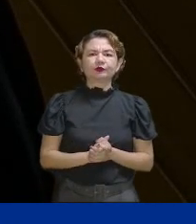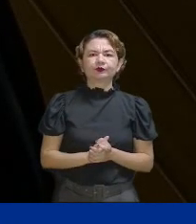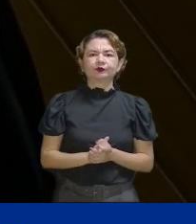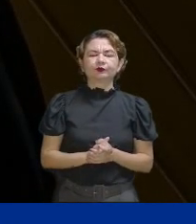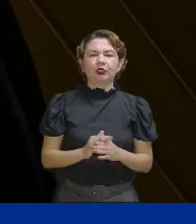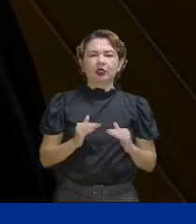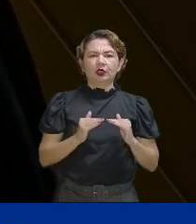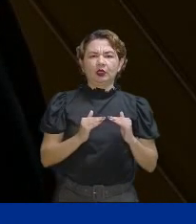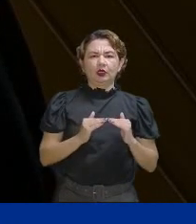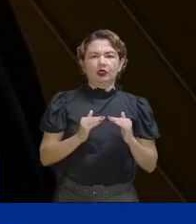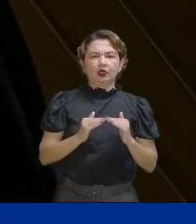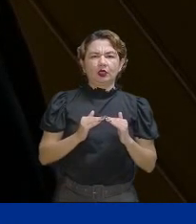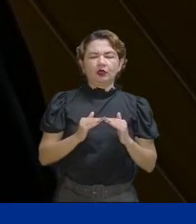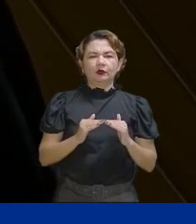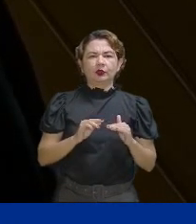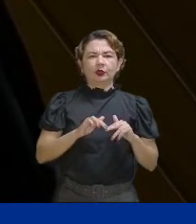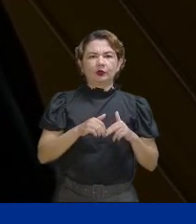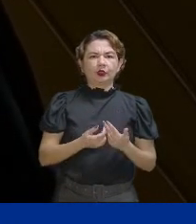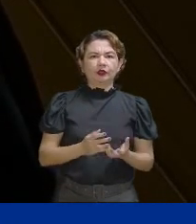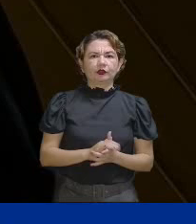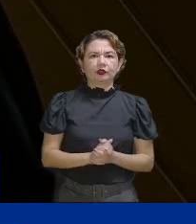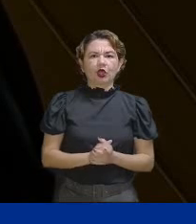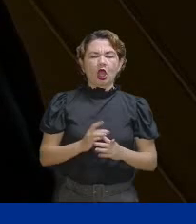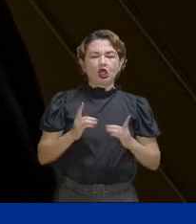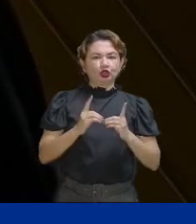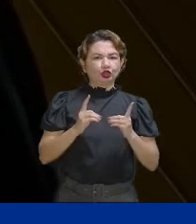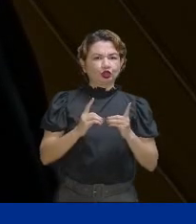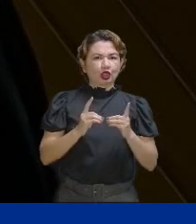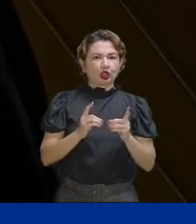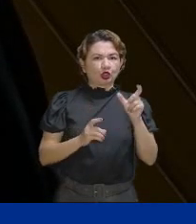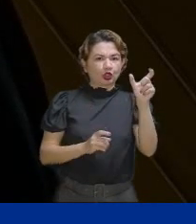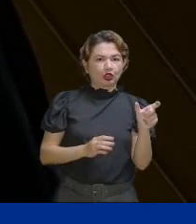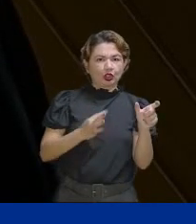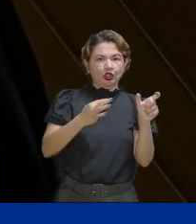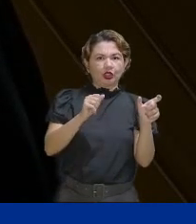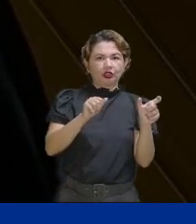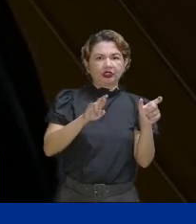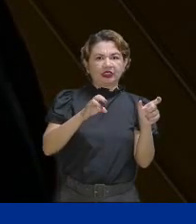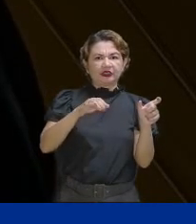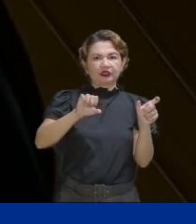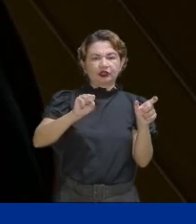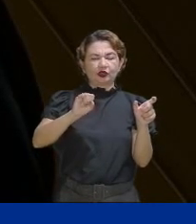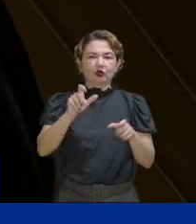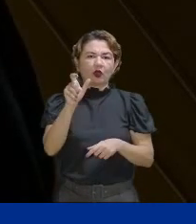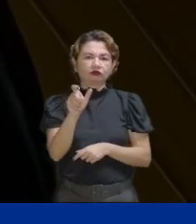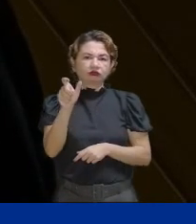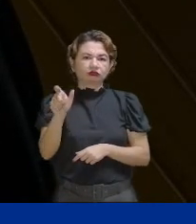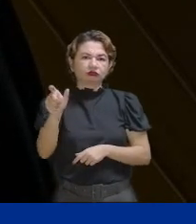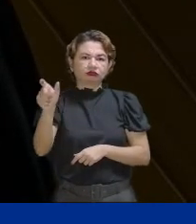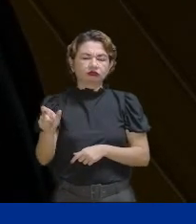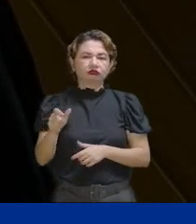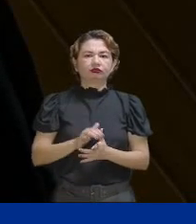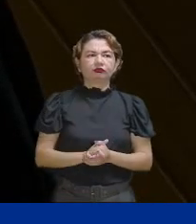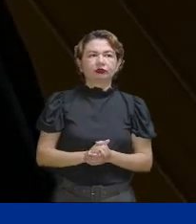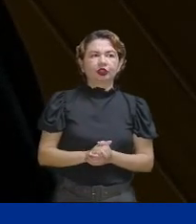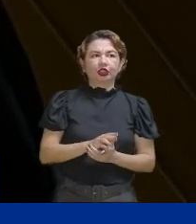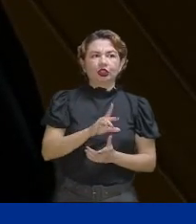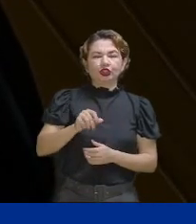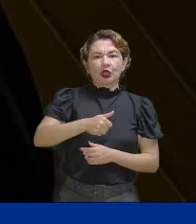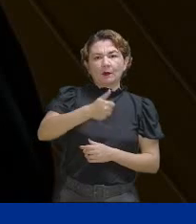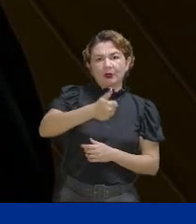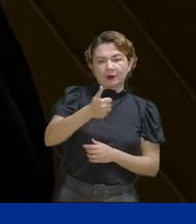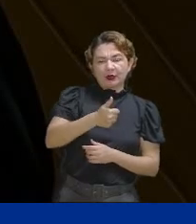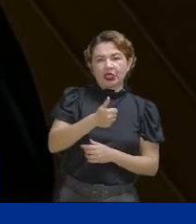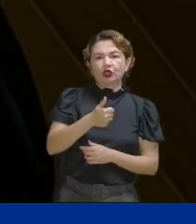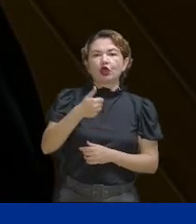consonância existente em torno do, abro aspas, diálogo entre Tarcísio e Augusto, datado de 1º e 2